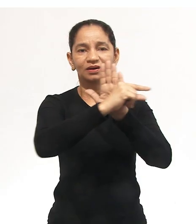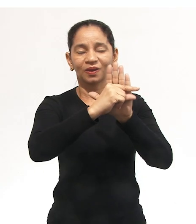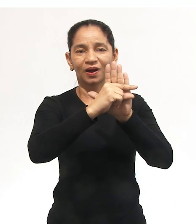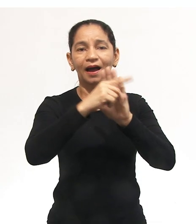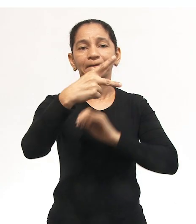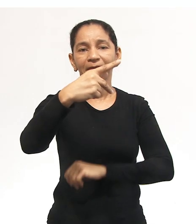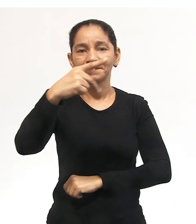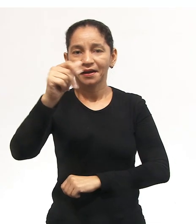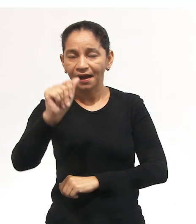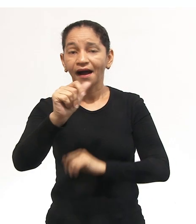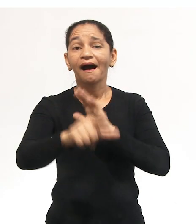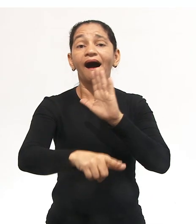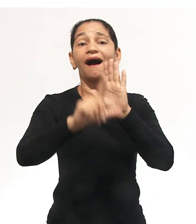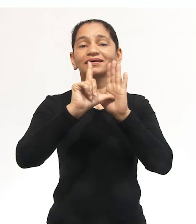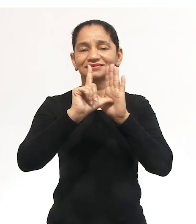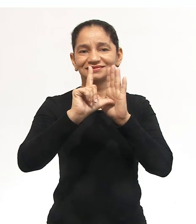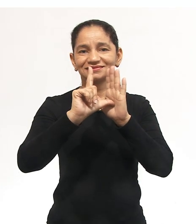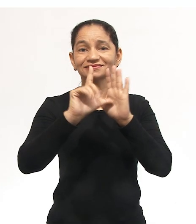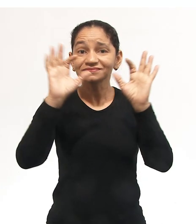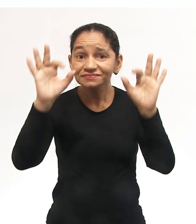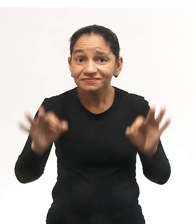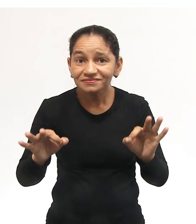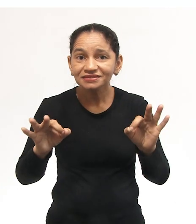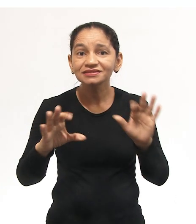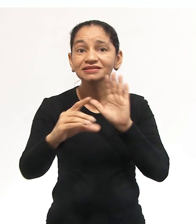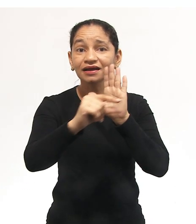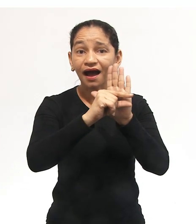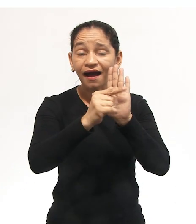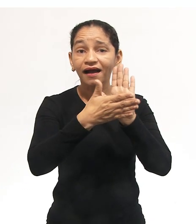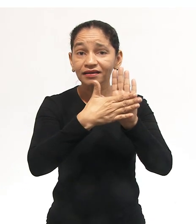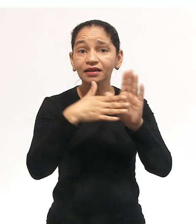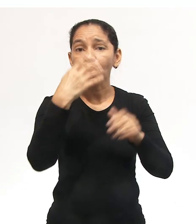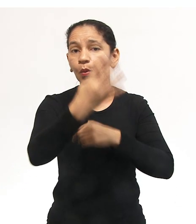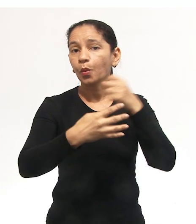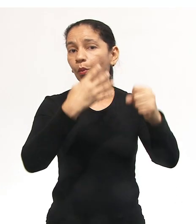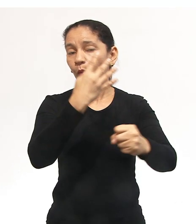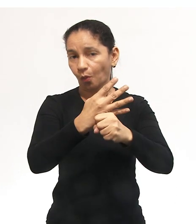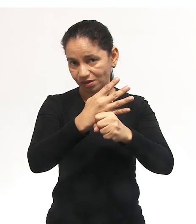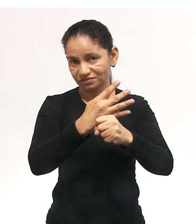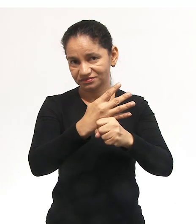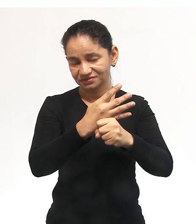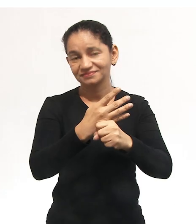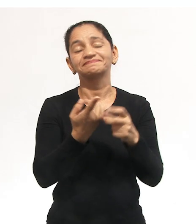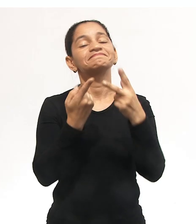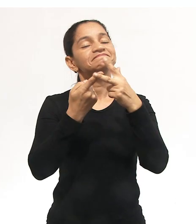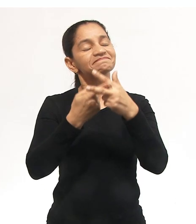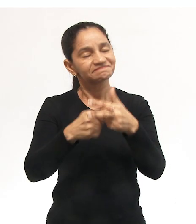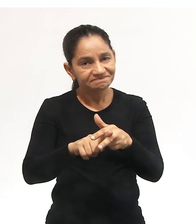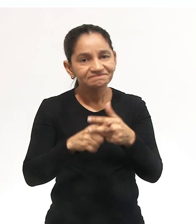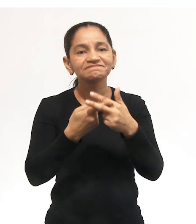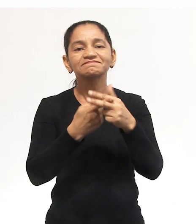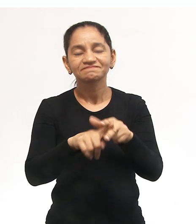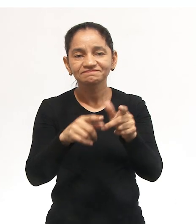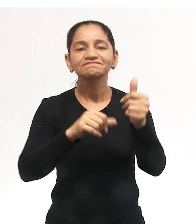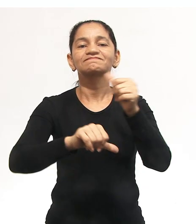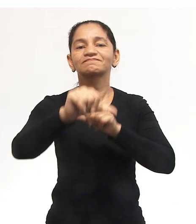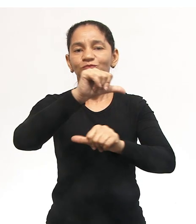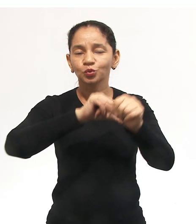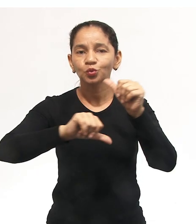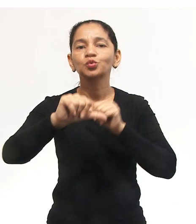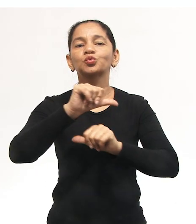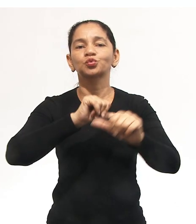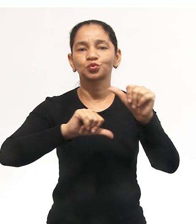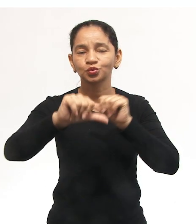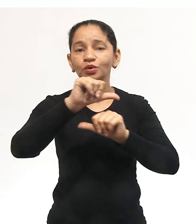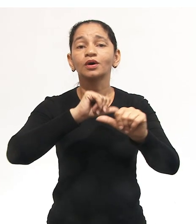plano plurianual, tá? Então, caso essa despesa não conste no plano plurianual, ele vai ter que fazer ajustes no plano plurianual para que considere,